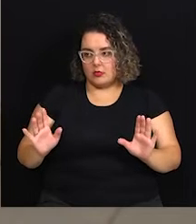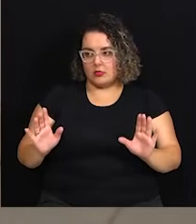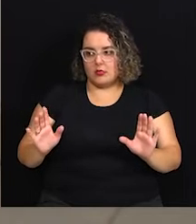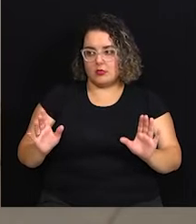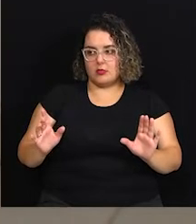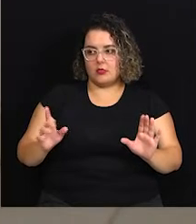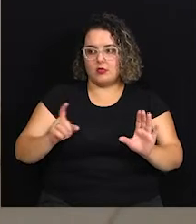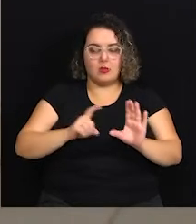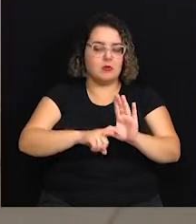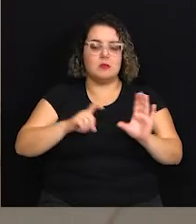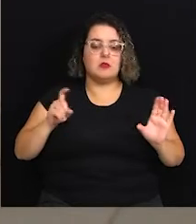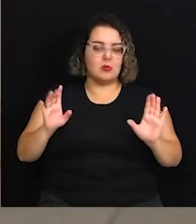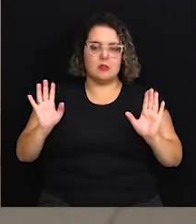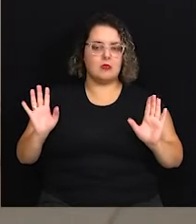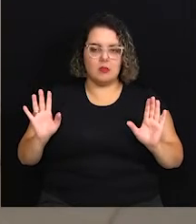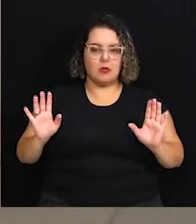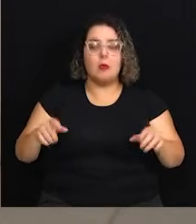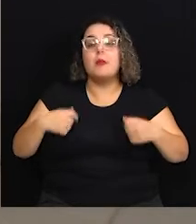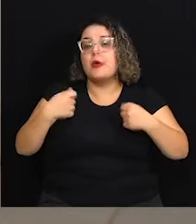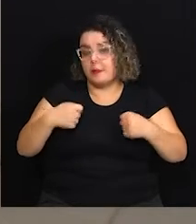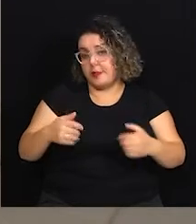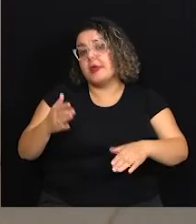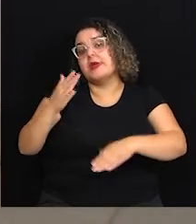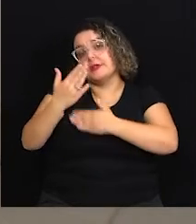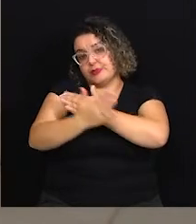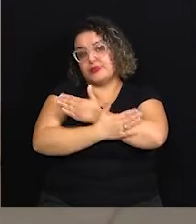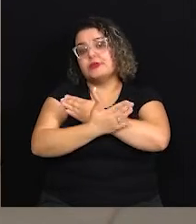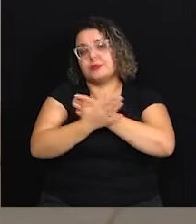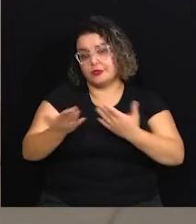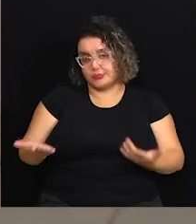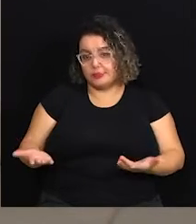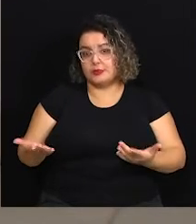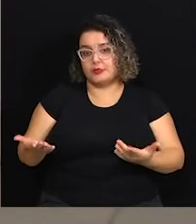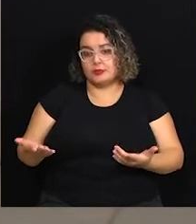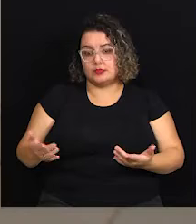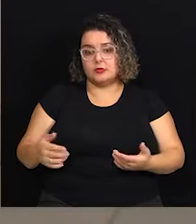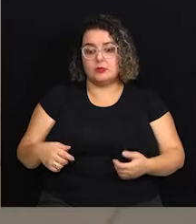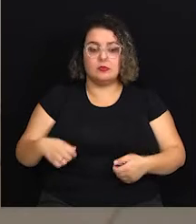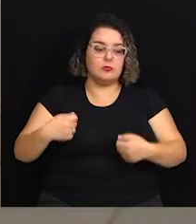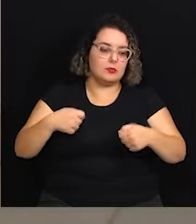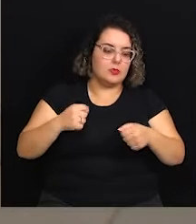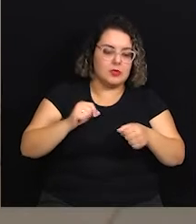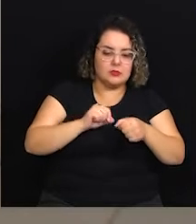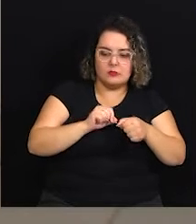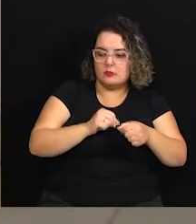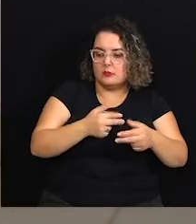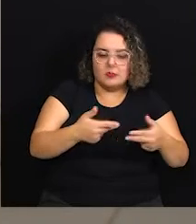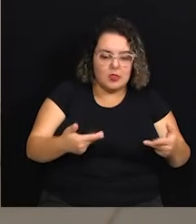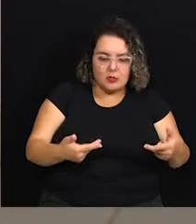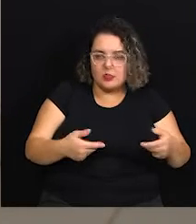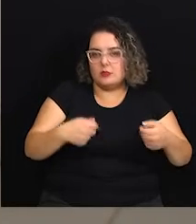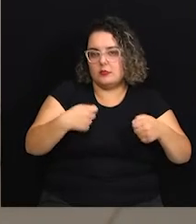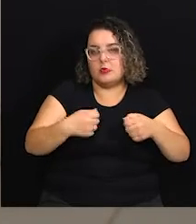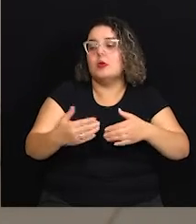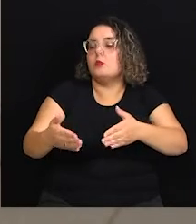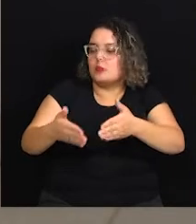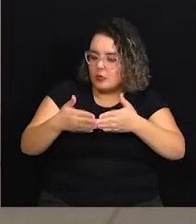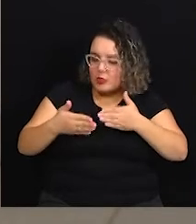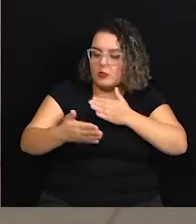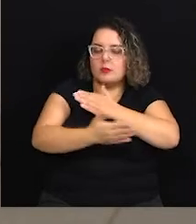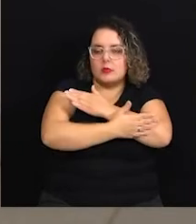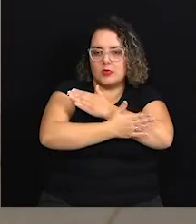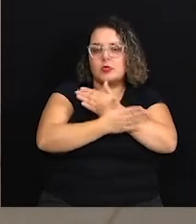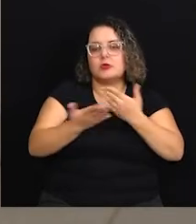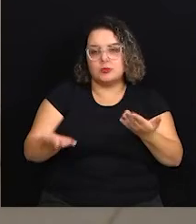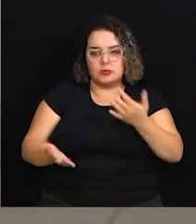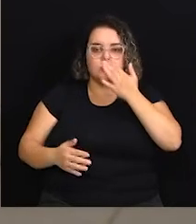você seja dependente, mas a gente precisa de ajuda. Você está num ponto, você precisa de ajuda. Por favor, me ajuda.